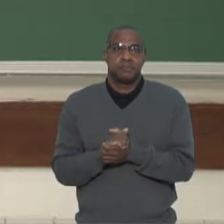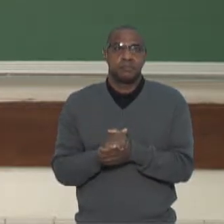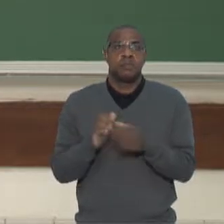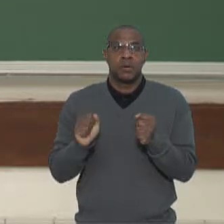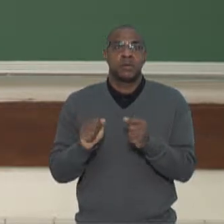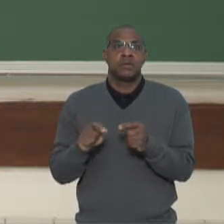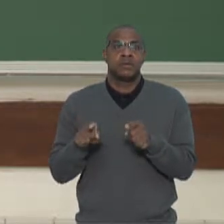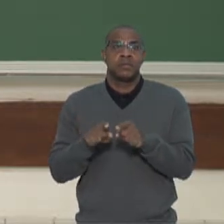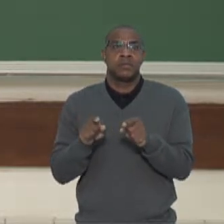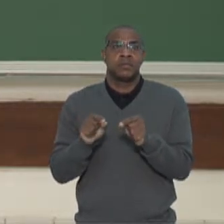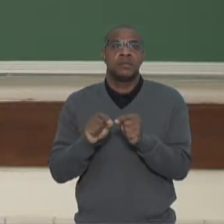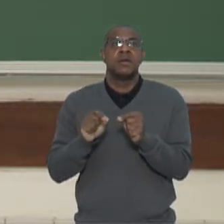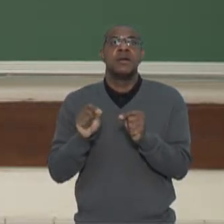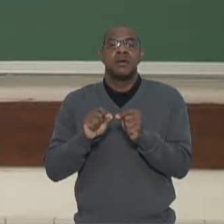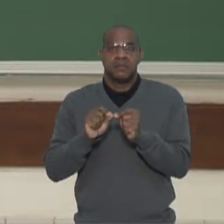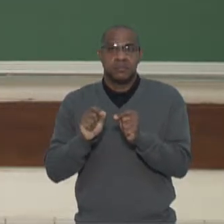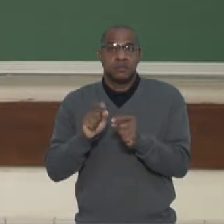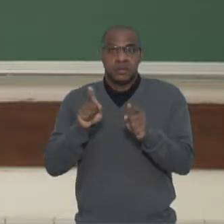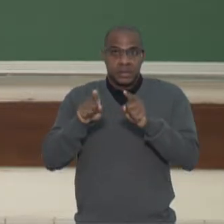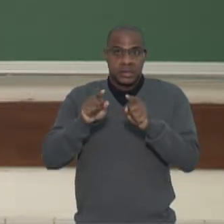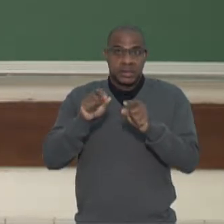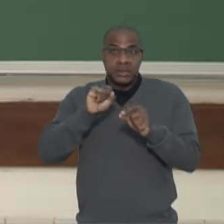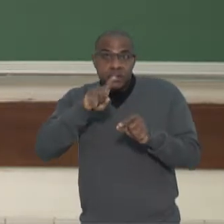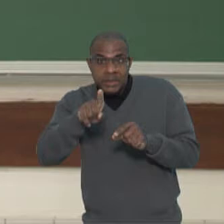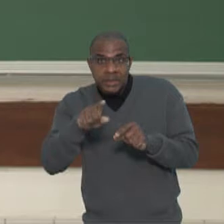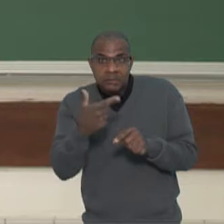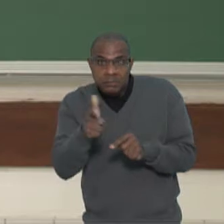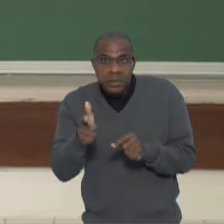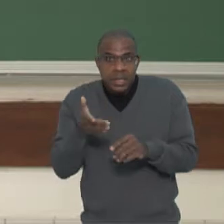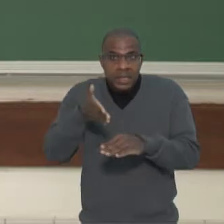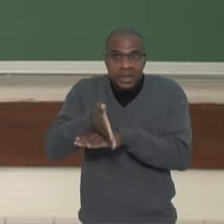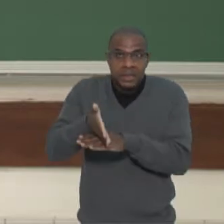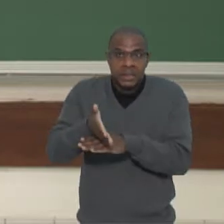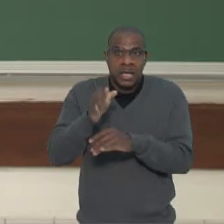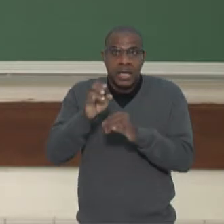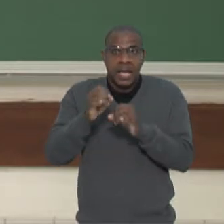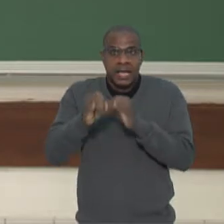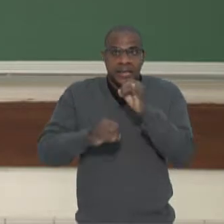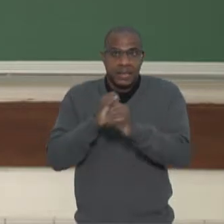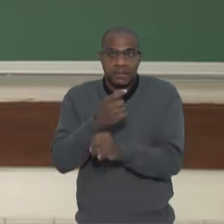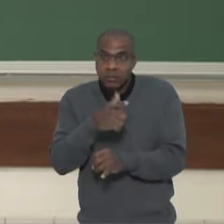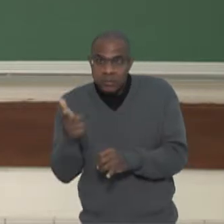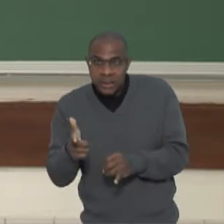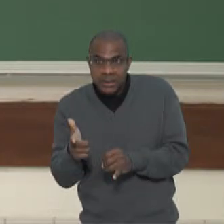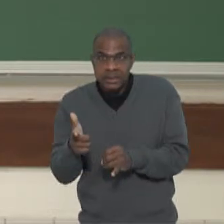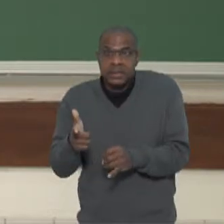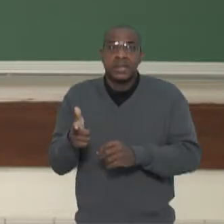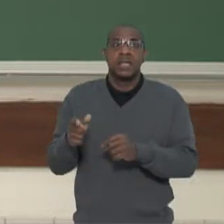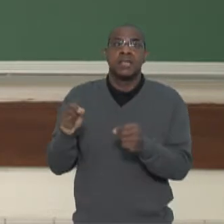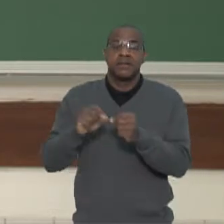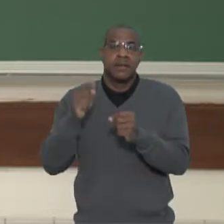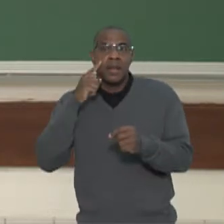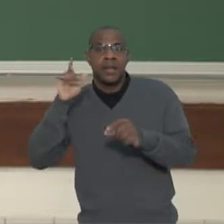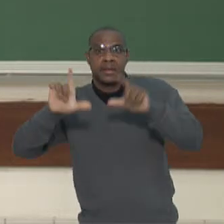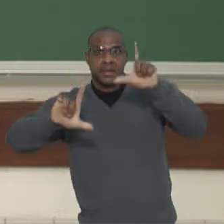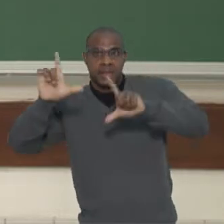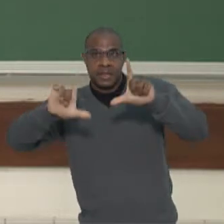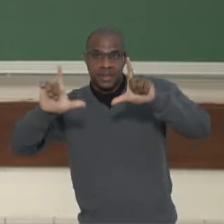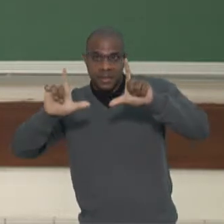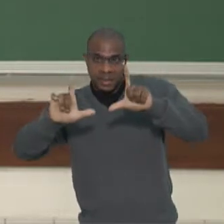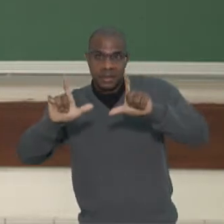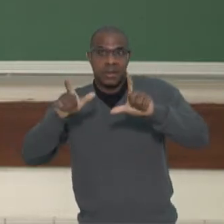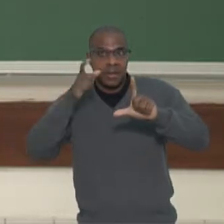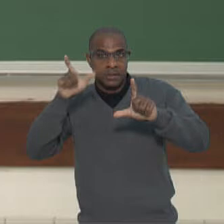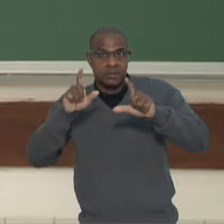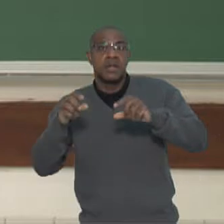de vocês, o @escola, e se você não tem acesso à internet, realize as atividades desta aula de hoje e entregue aí na secretaria